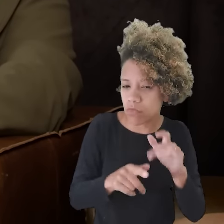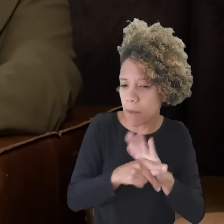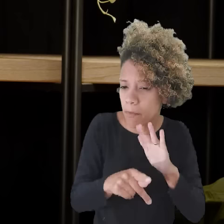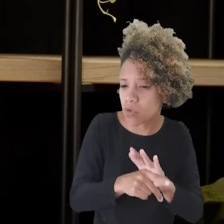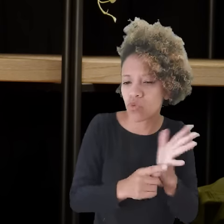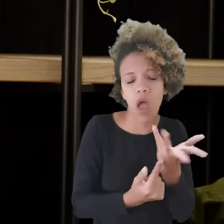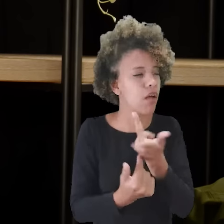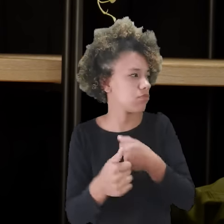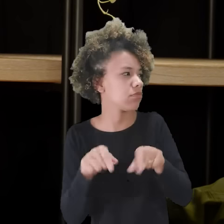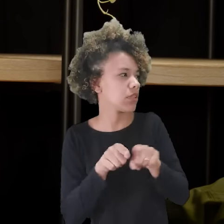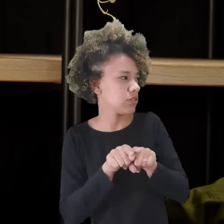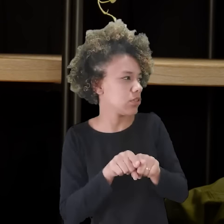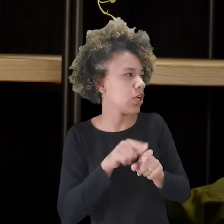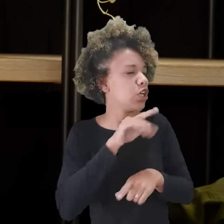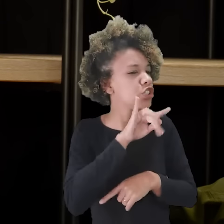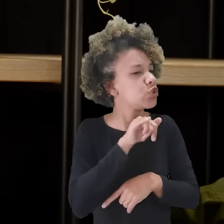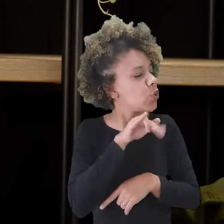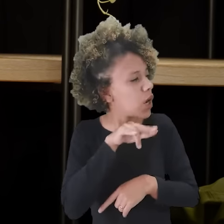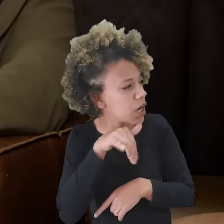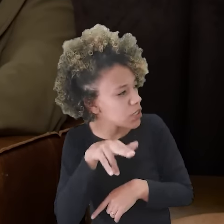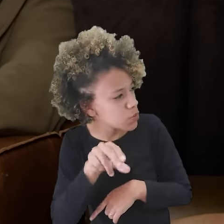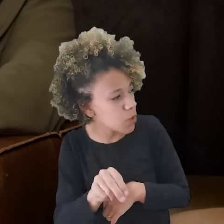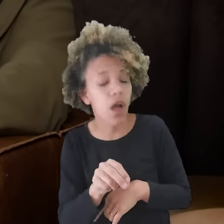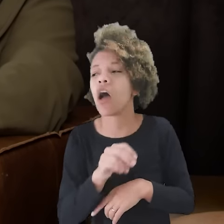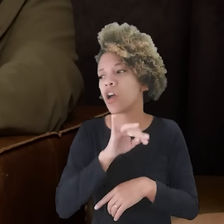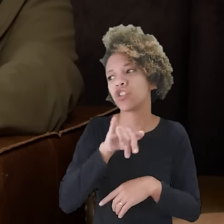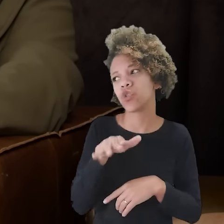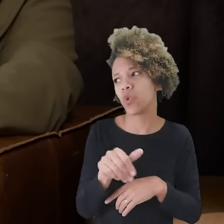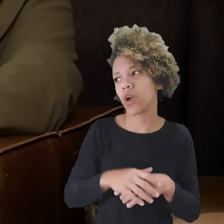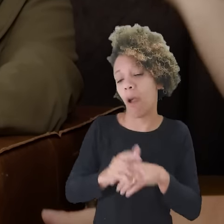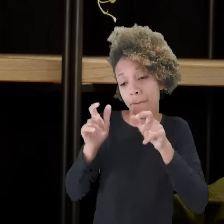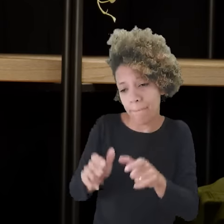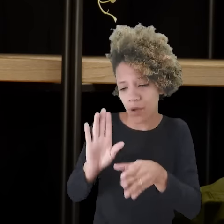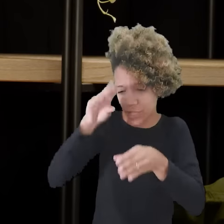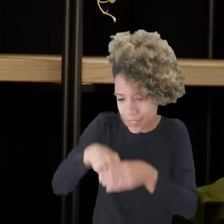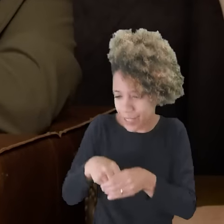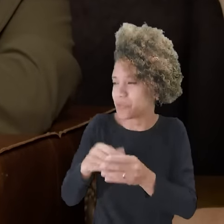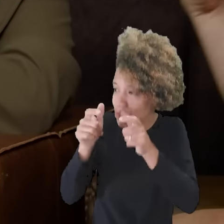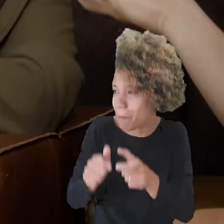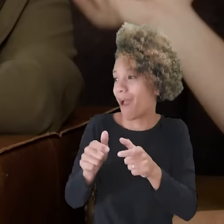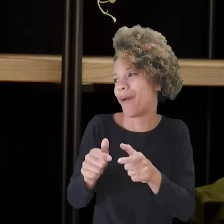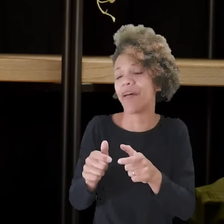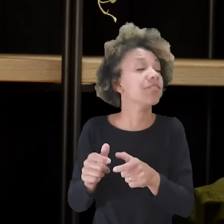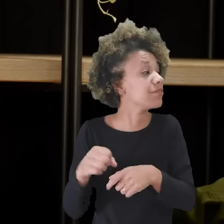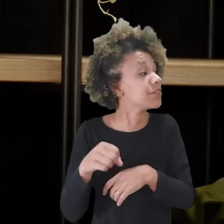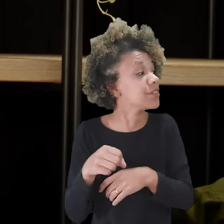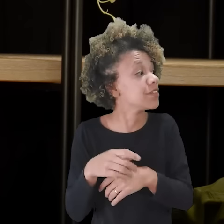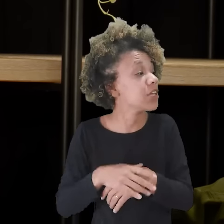dos artistas são tijucanos assim né porque o Tijuca é engraçado isso não é um bairro que tem um barulhão exato um bairro que é muito fofo realmente